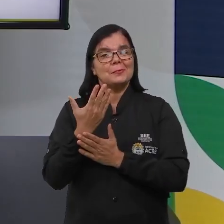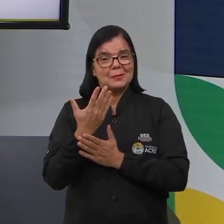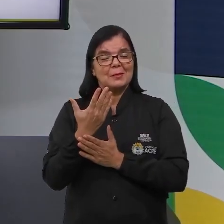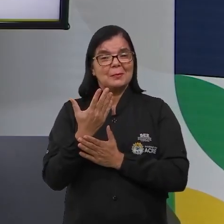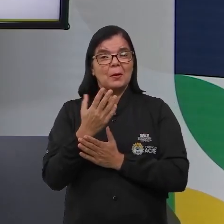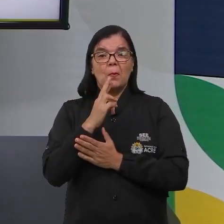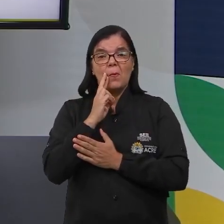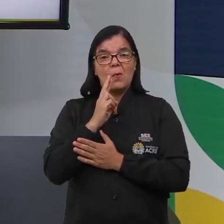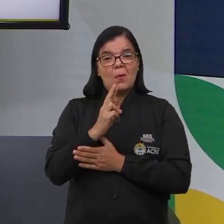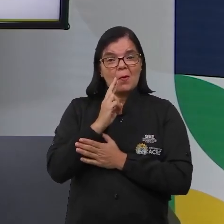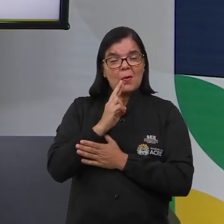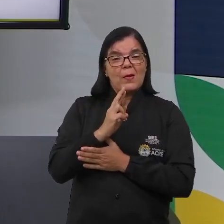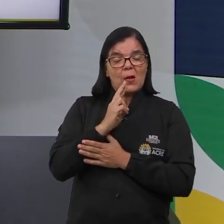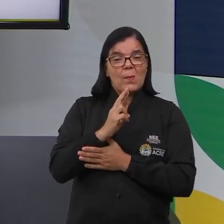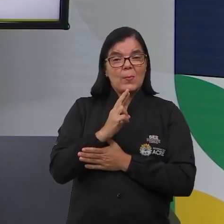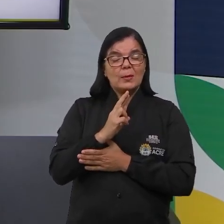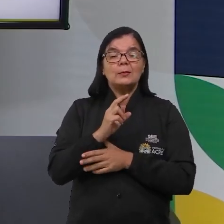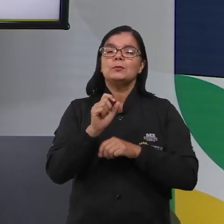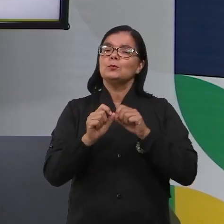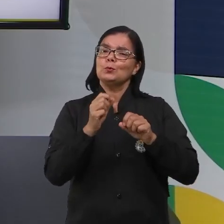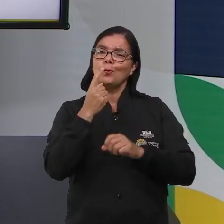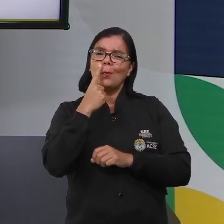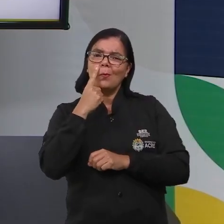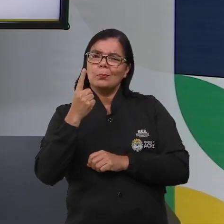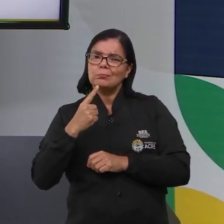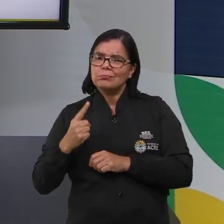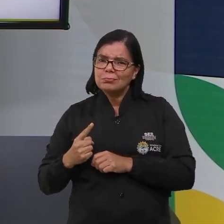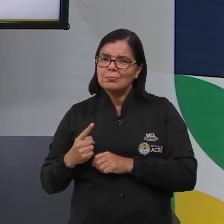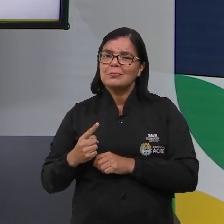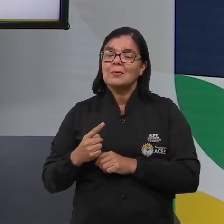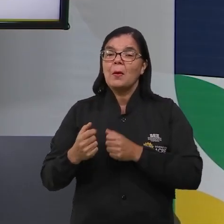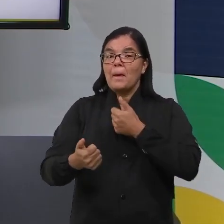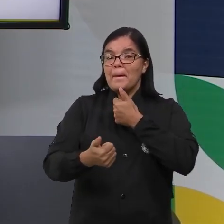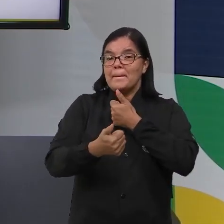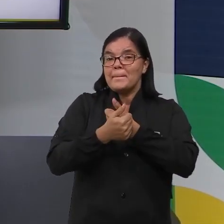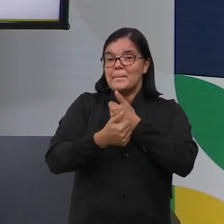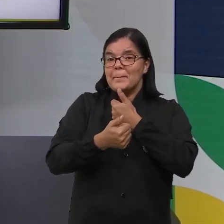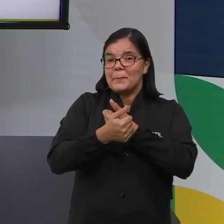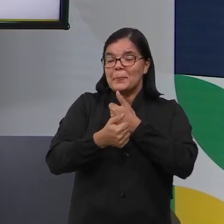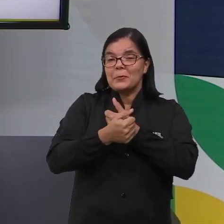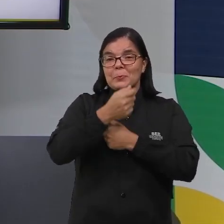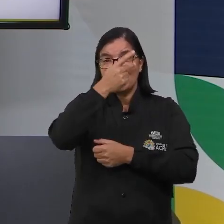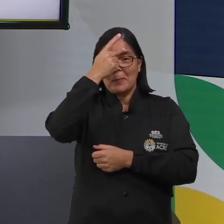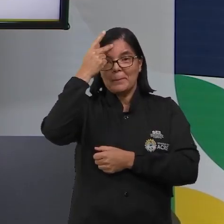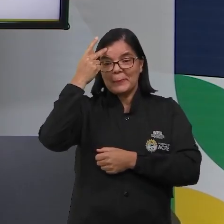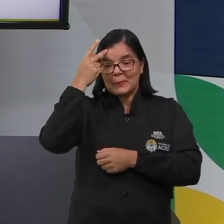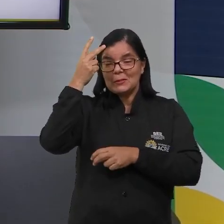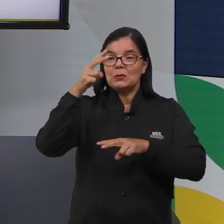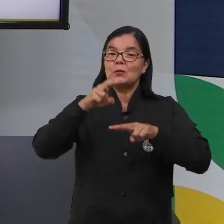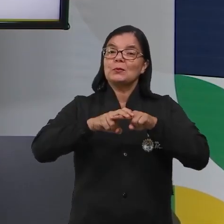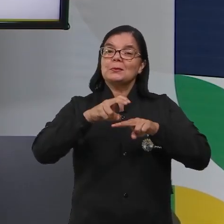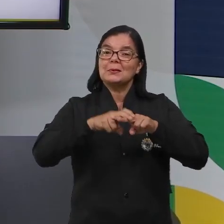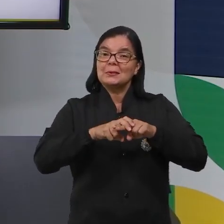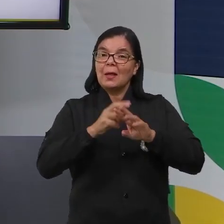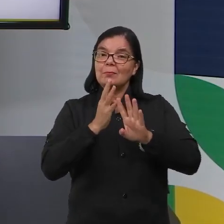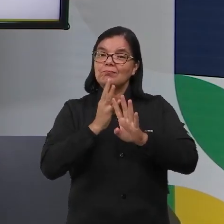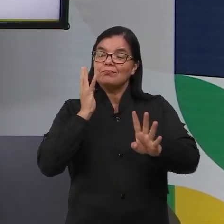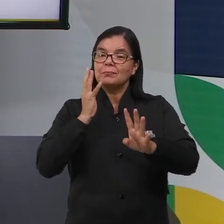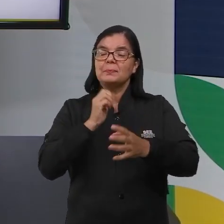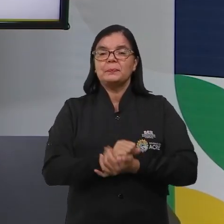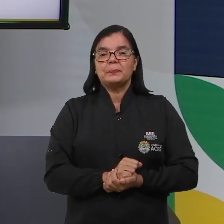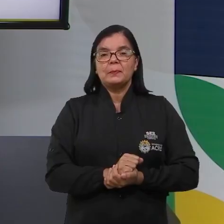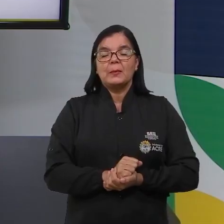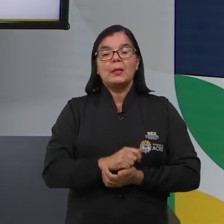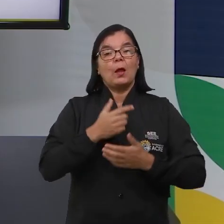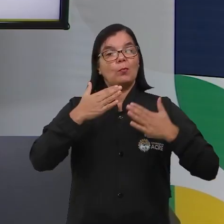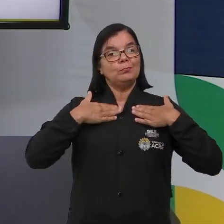como resposta acerca do rato estar ali próximo a essa pessoa que estava na fila aguardando atendimento? Então,